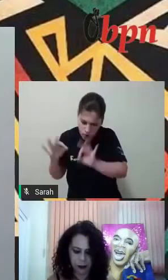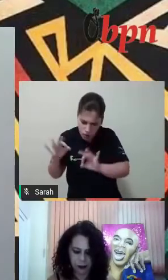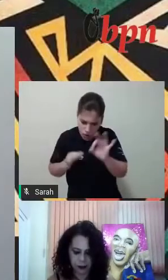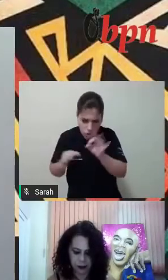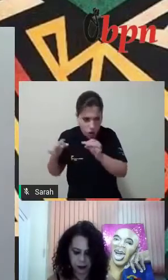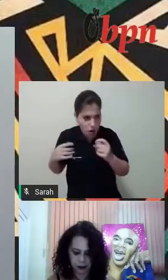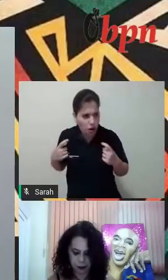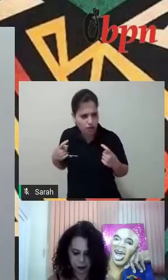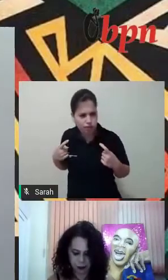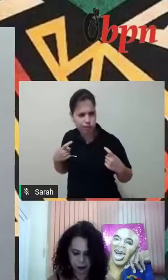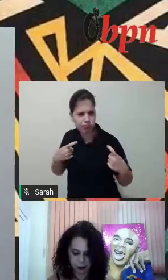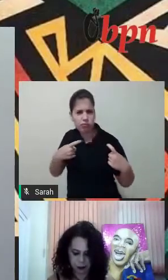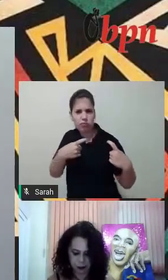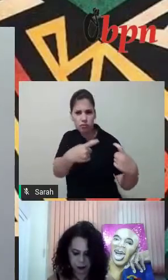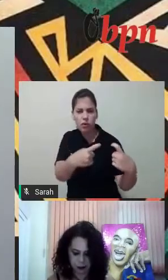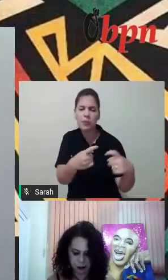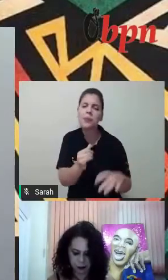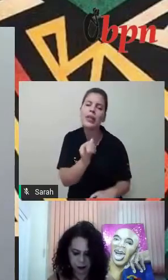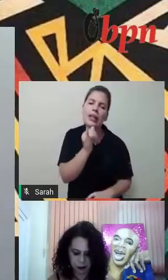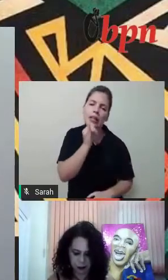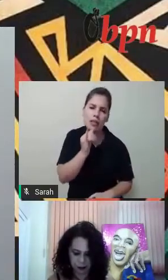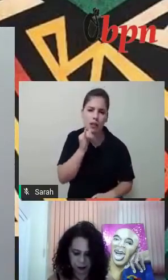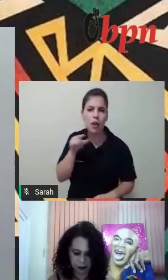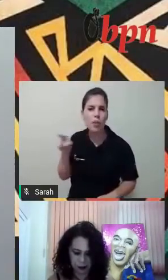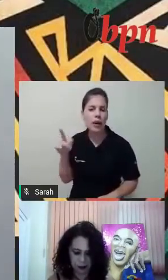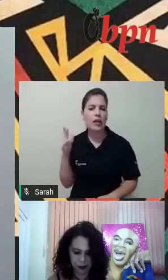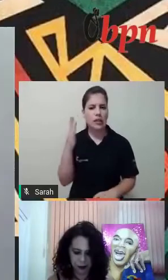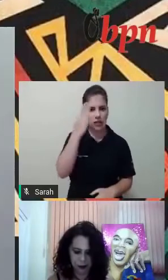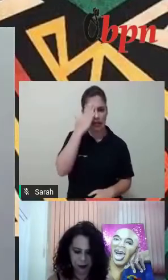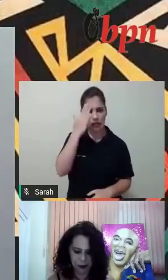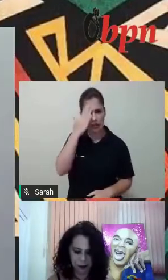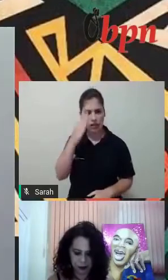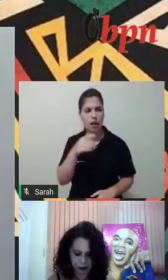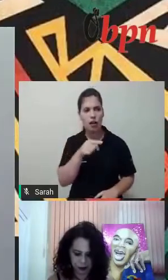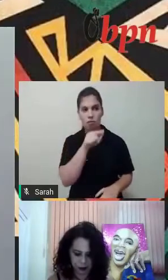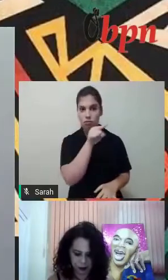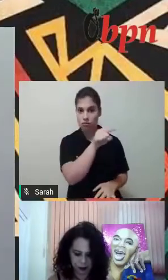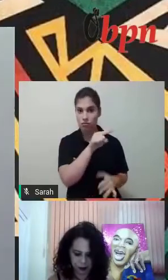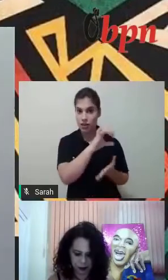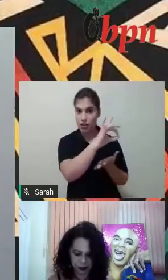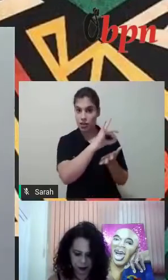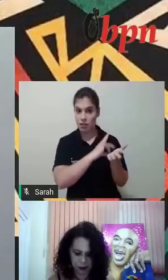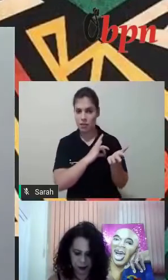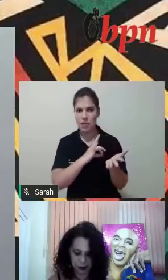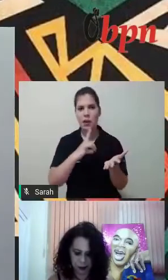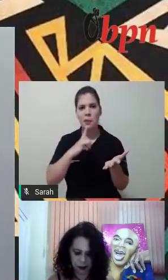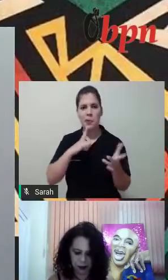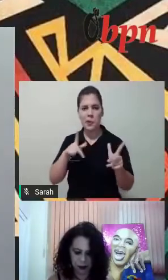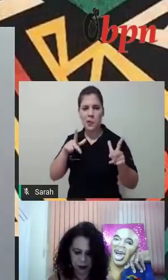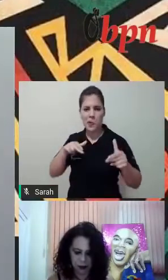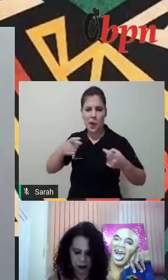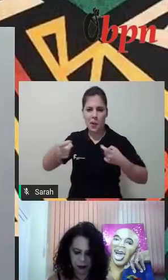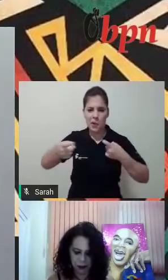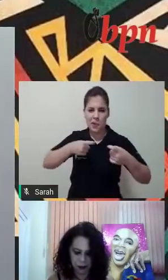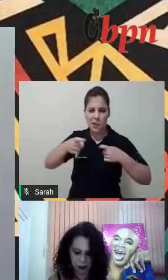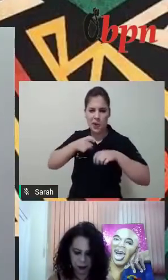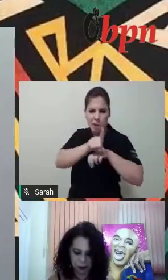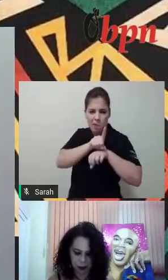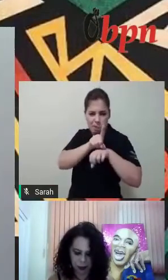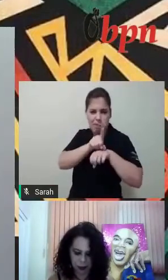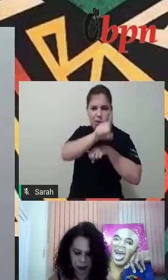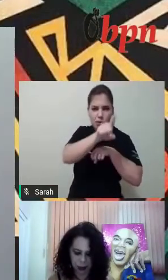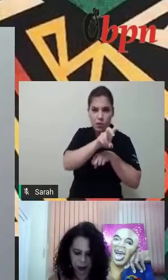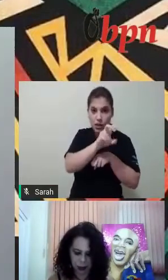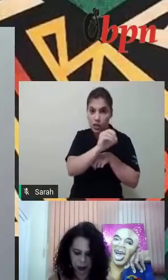supondo um exemplo, se ele sabe que o inimigo tem 500 canhões, na estratégia ele